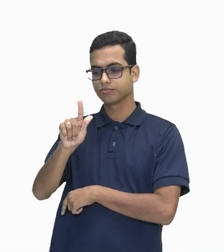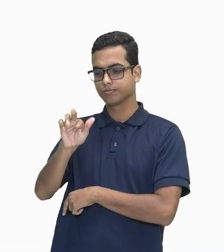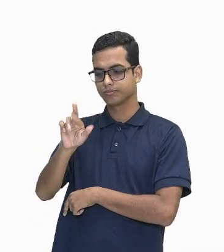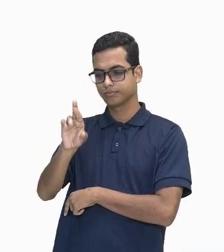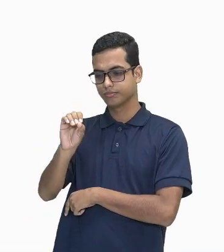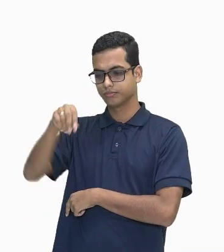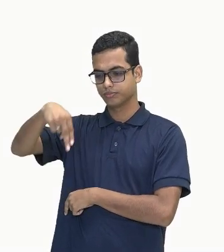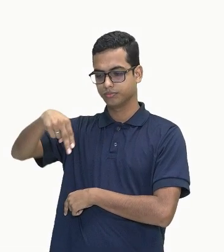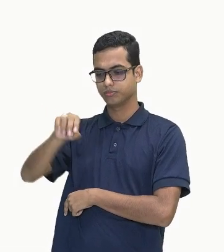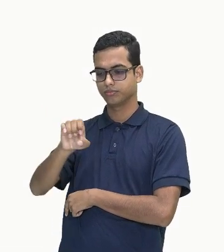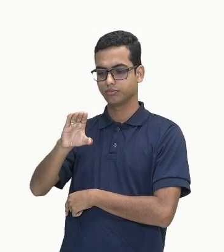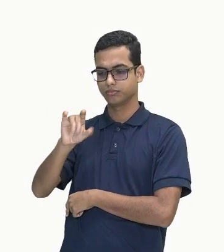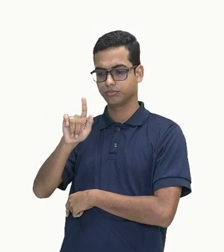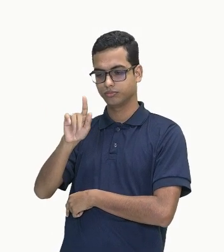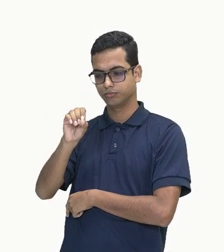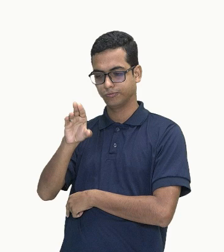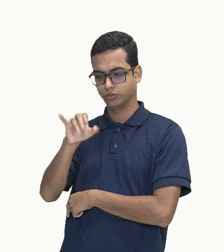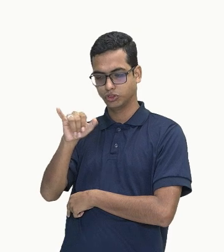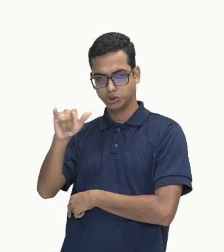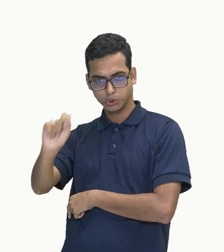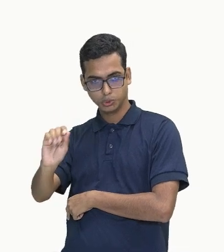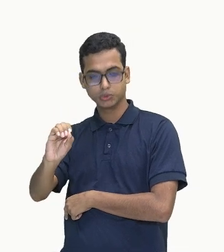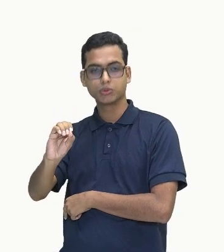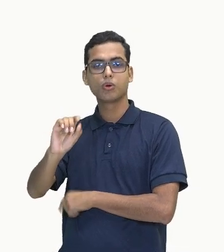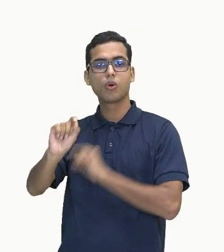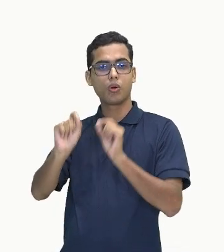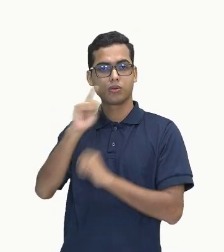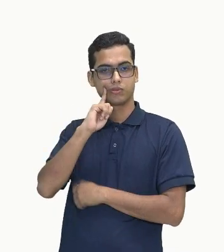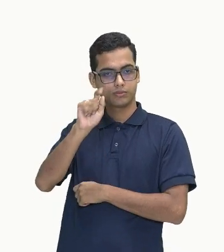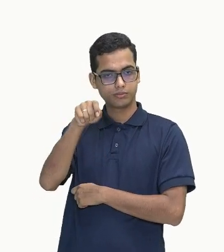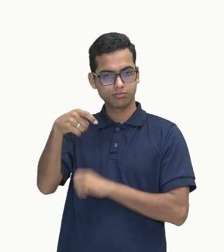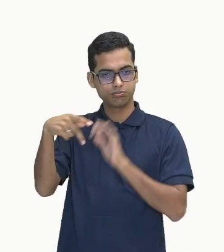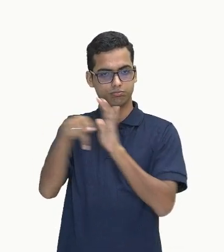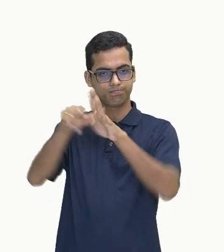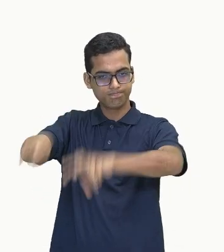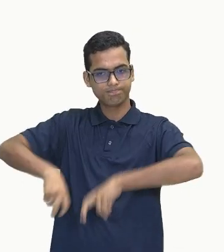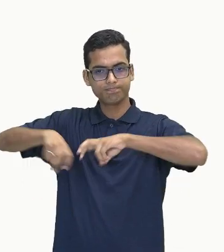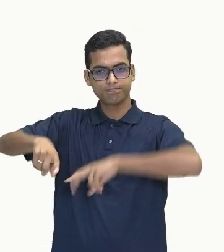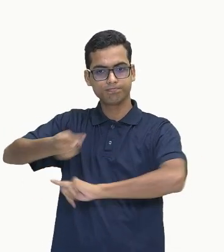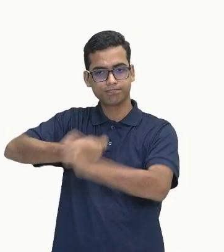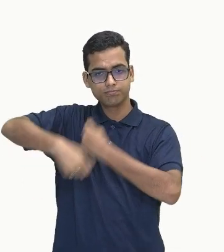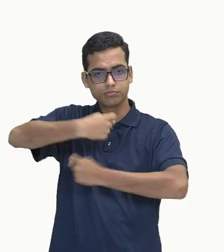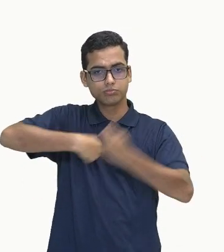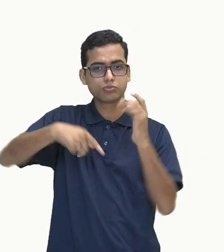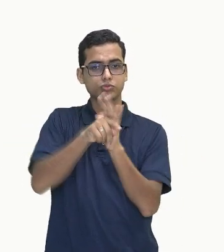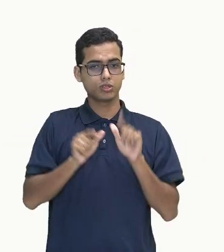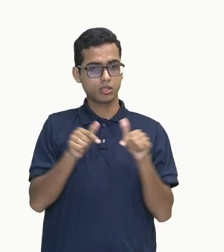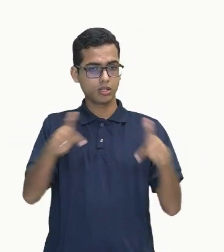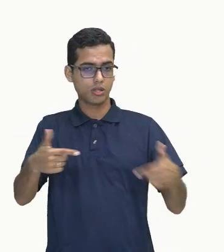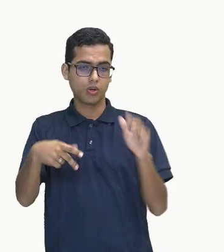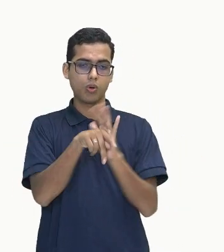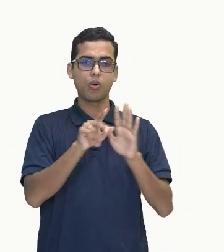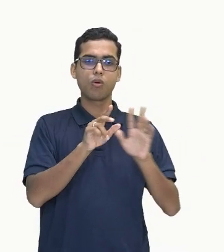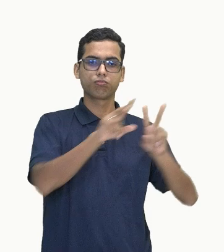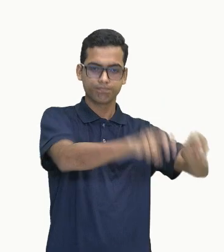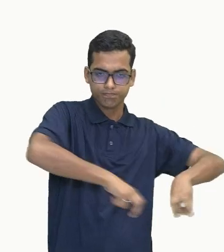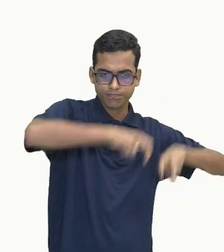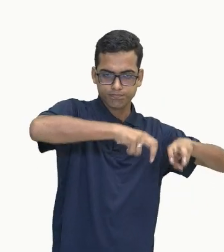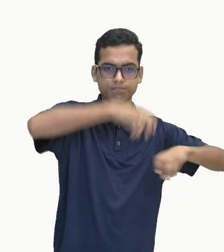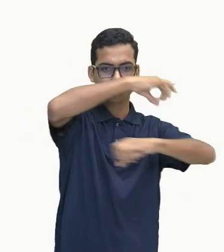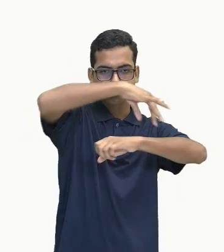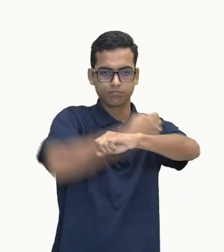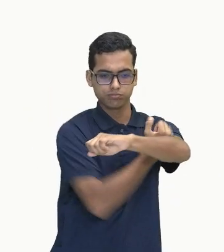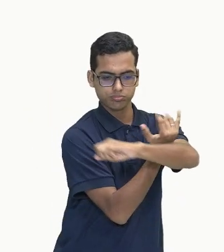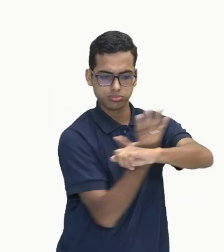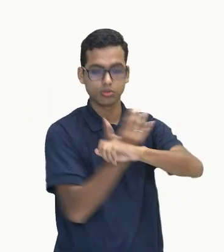bom? Relacionada aqui às atividades da agricultura e também às atividades a pecuária, tá bom? Isso